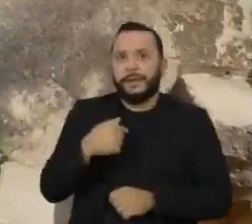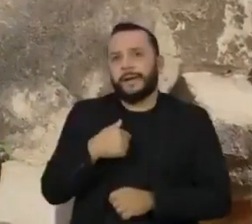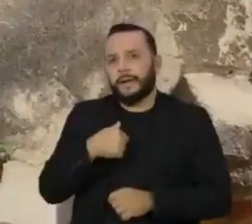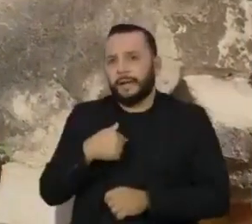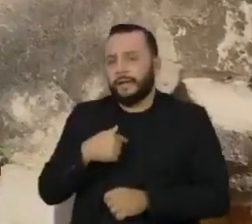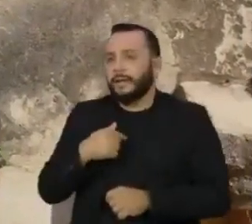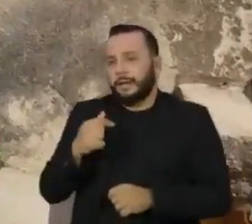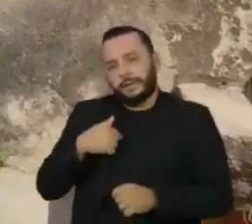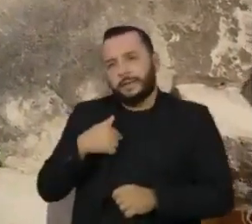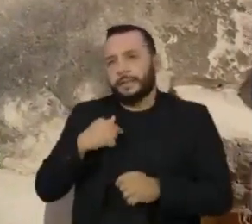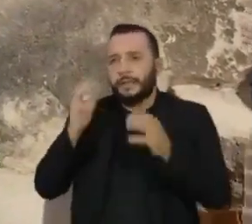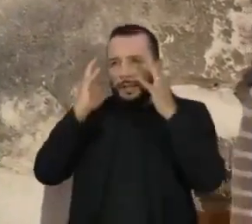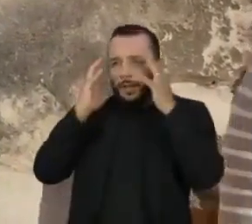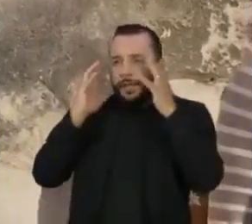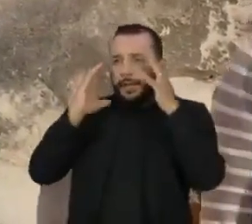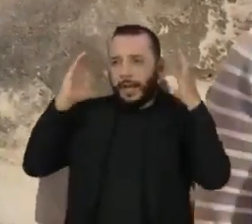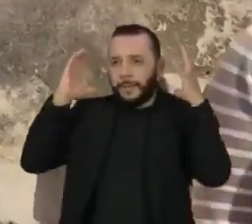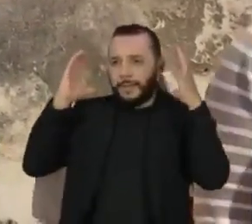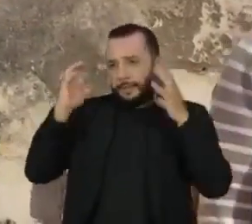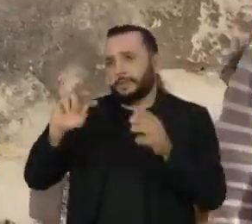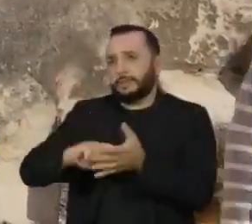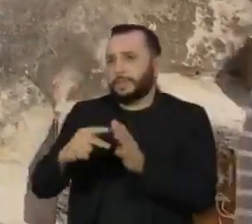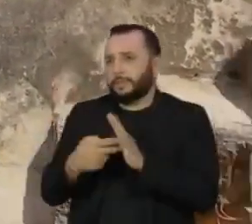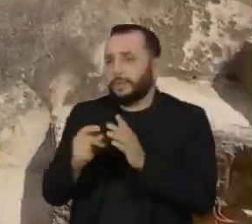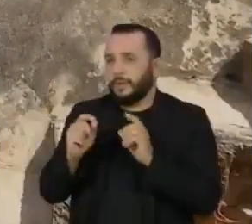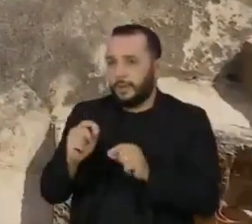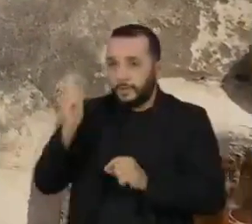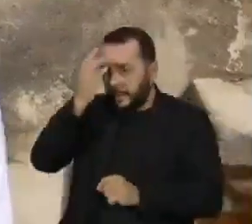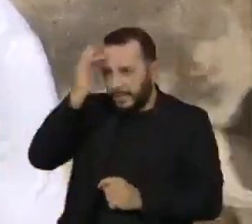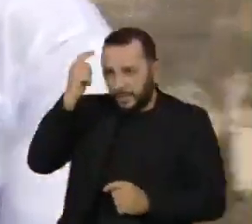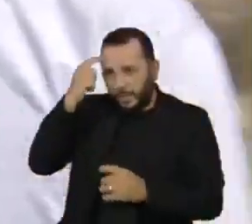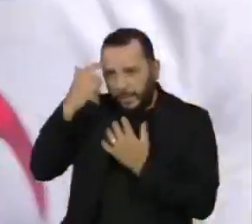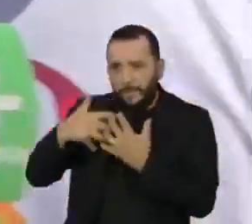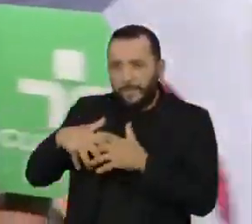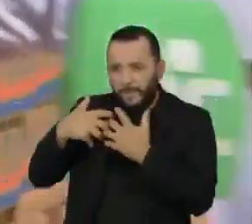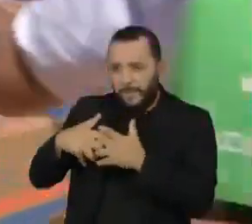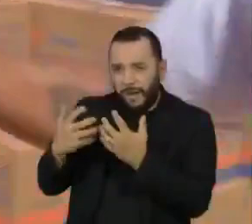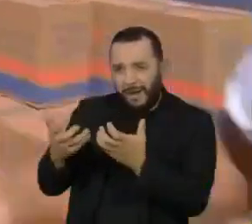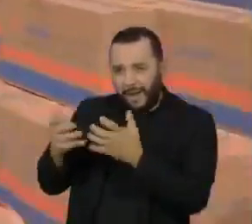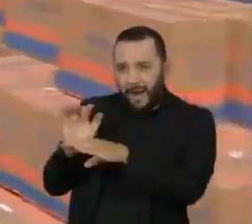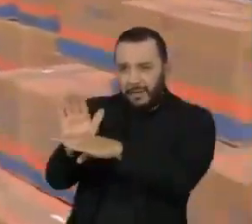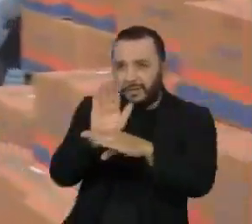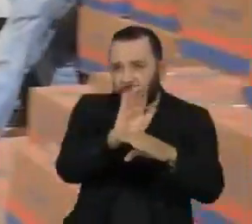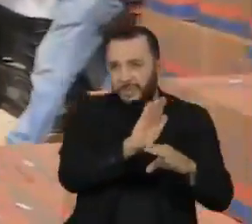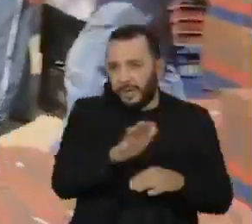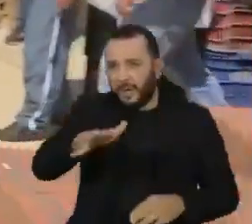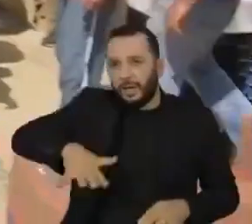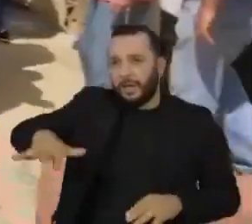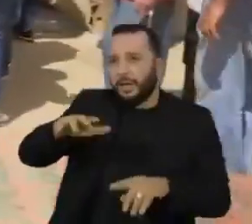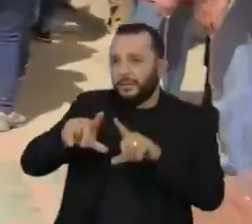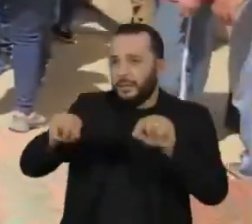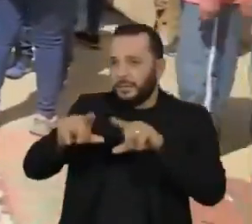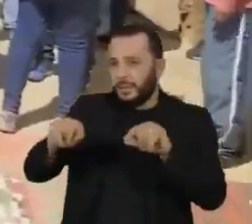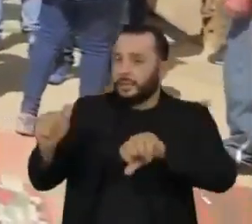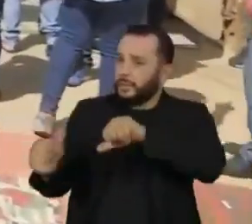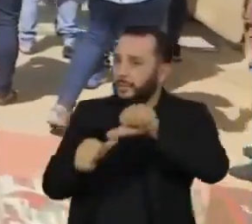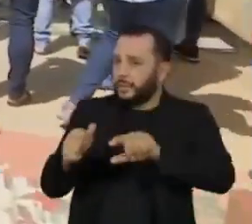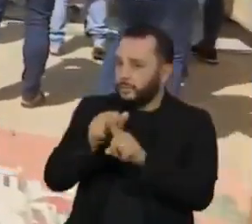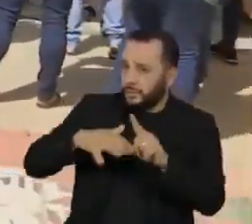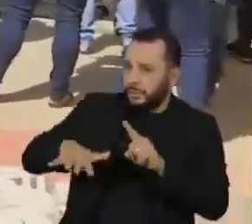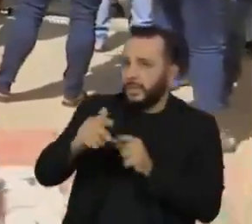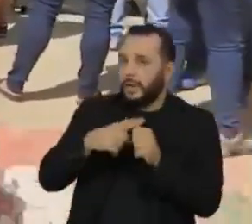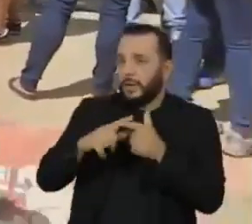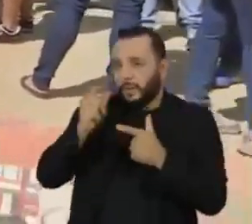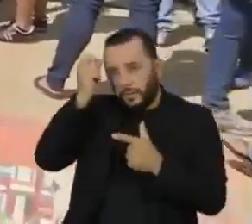juntar cabeças pensantes que queiram o bem da Vila Brasilândia. E a gente quer fazer uma transformação social, cultural e